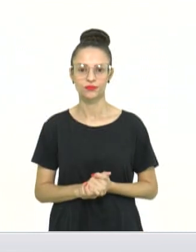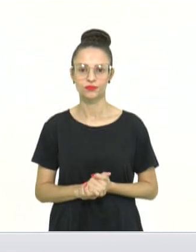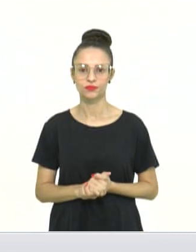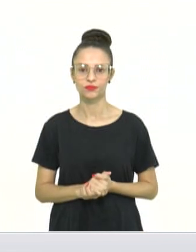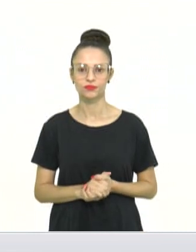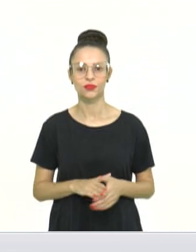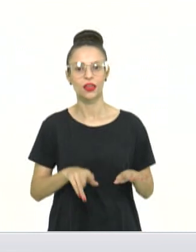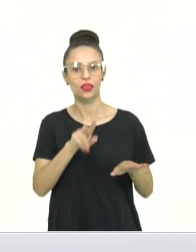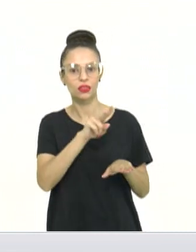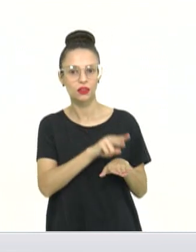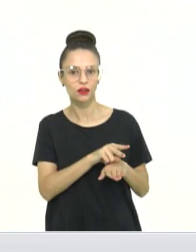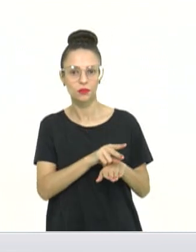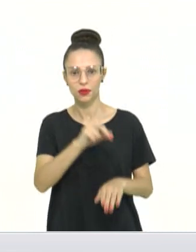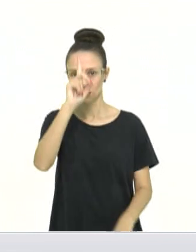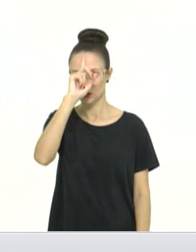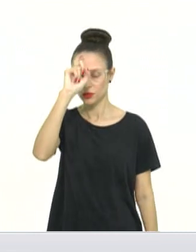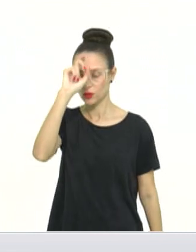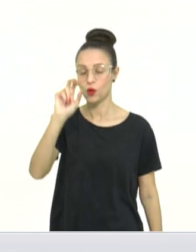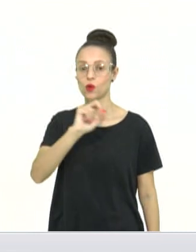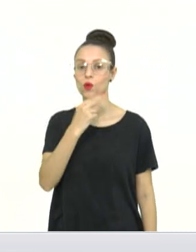internamento ou morte do proprietário